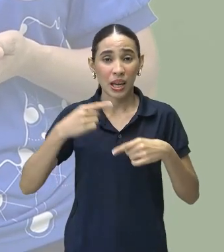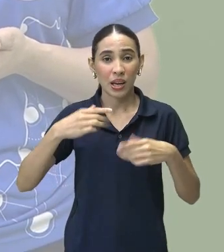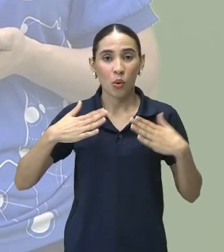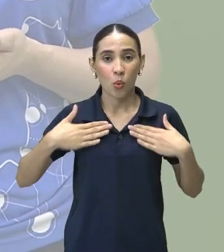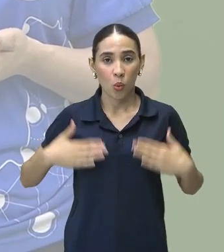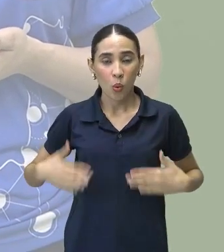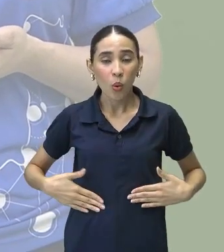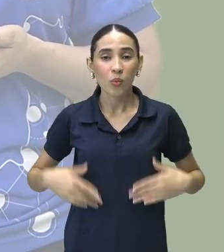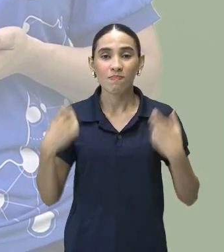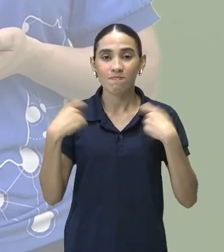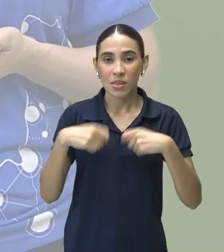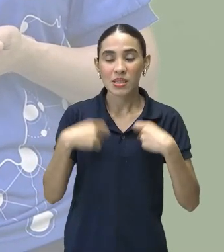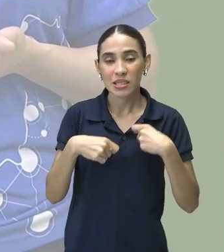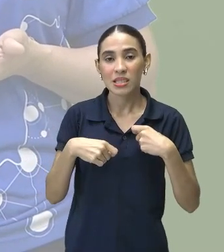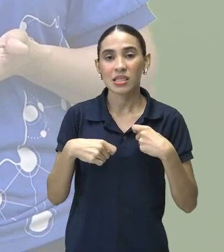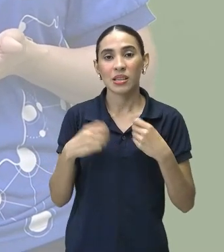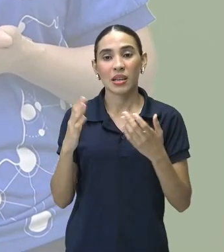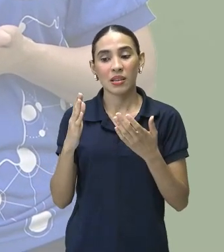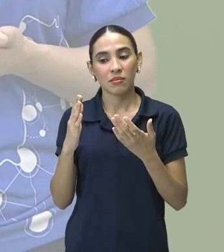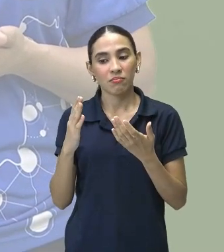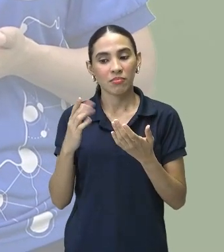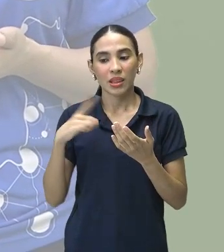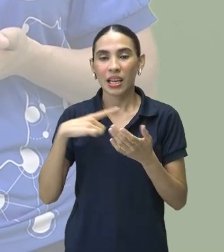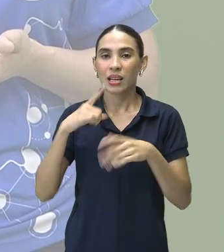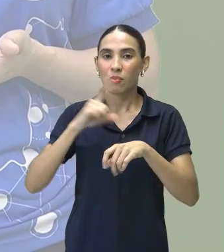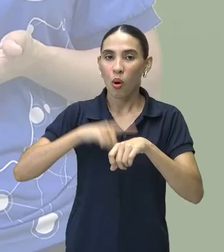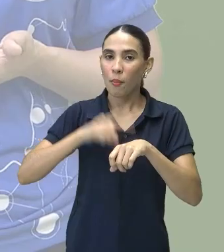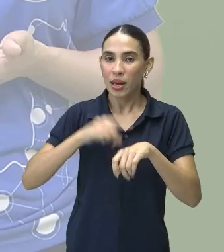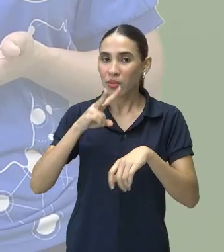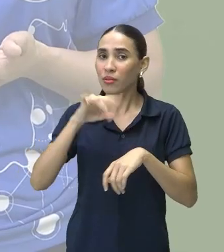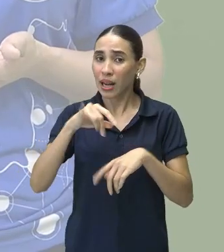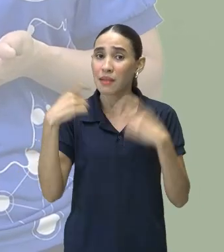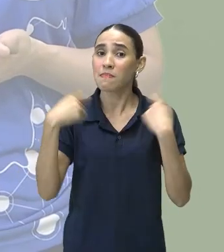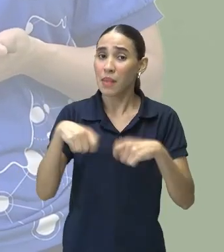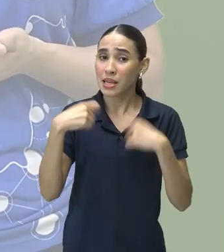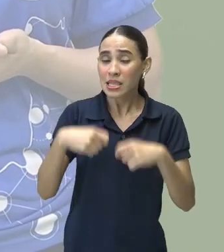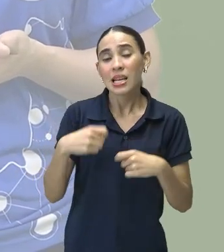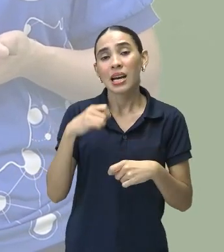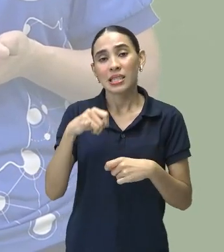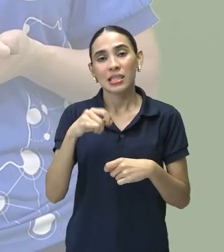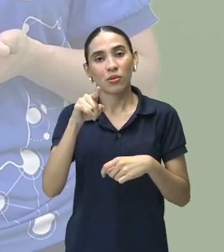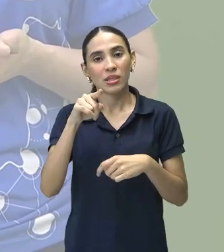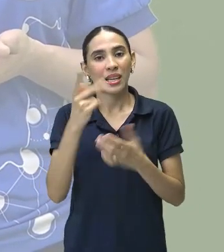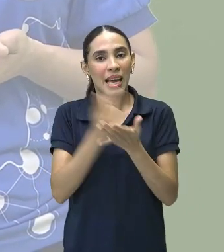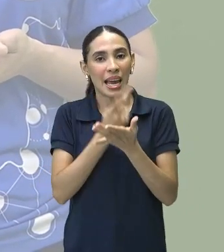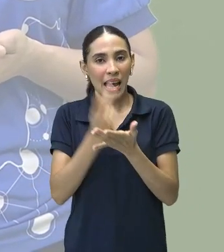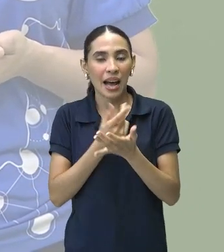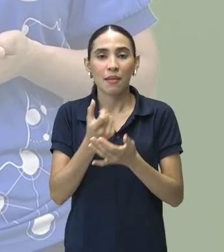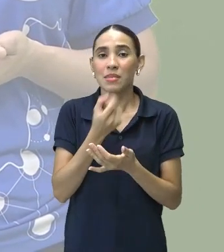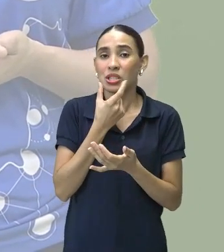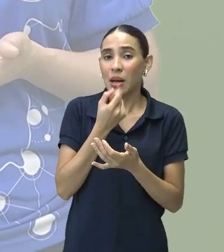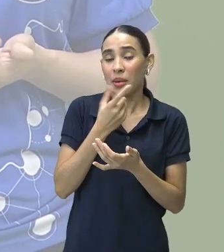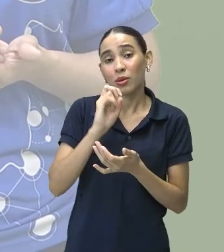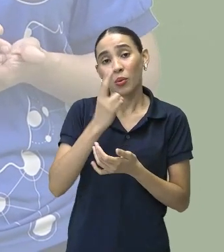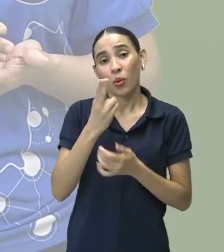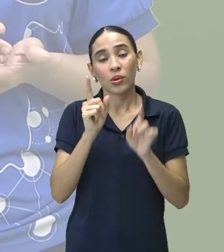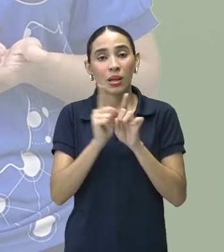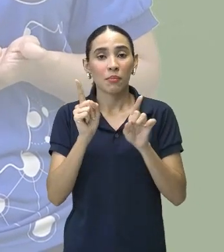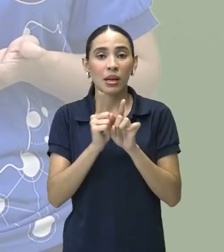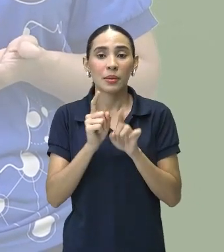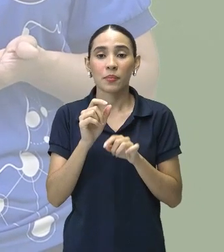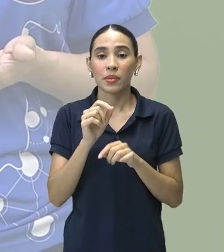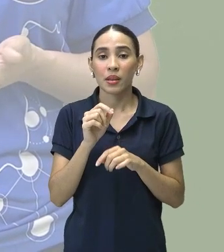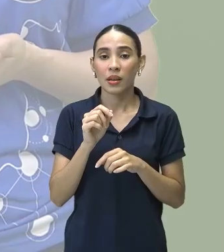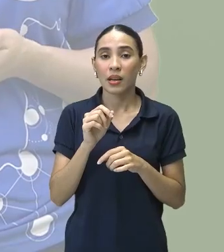algum momento ela vai dar sinal quando você não estiver fazendo o uso adequado de um medicamento, ou, nesse caso,